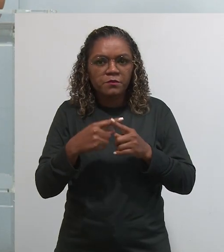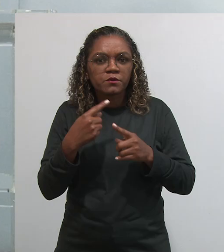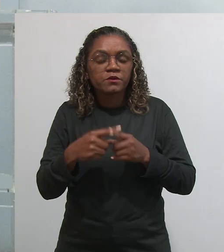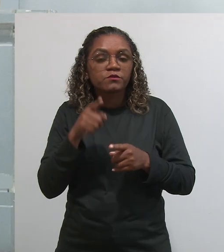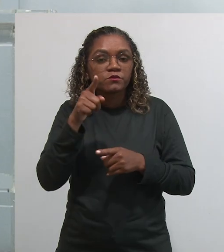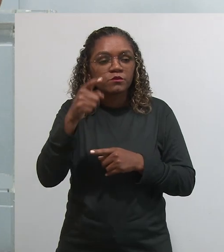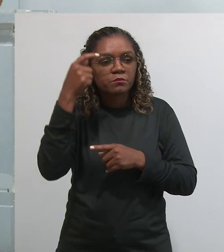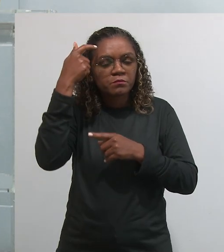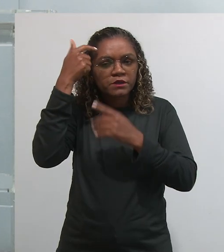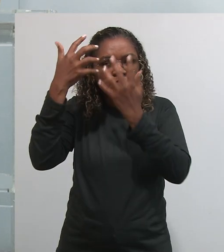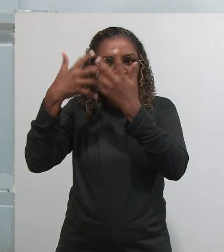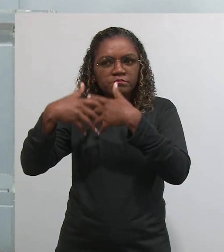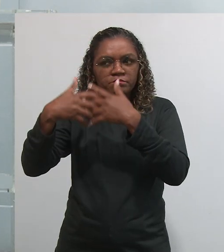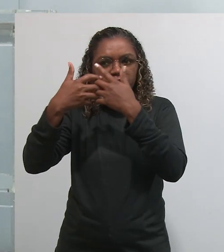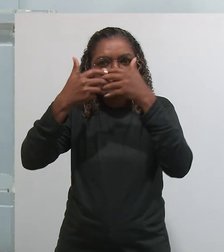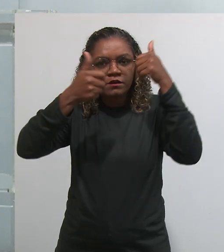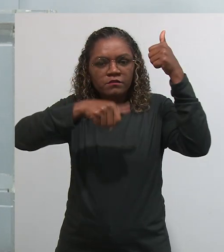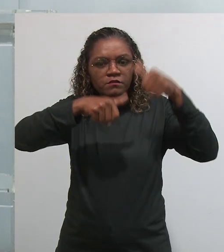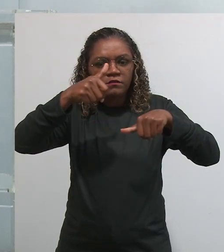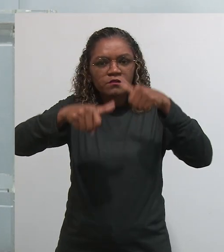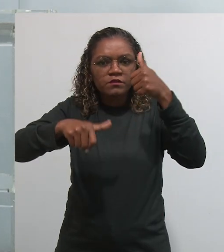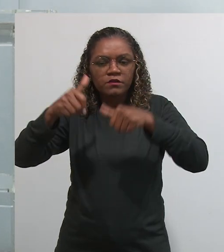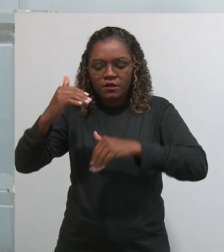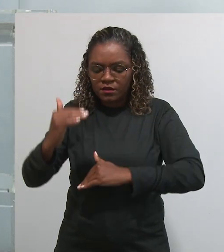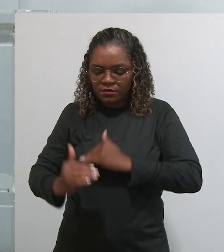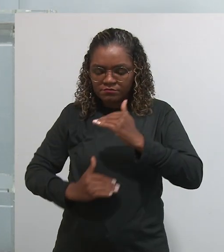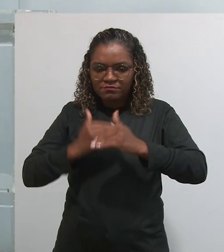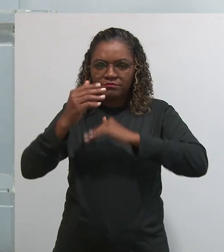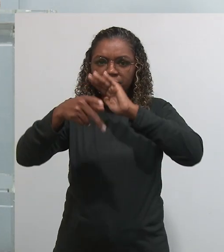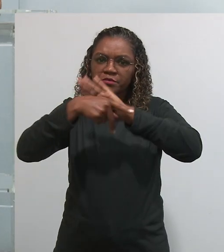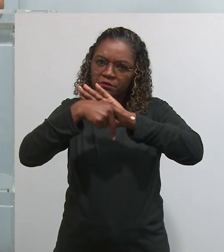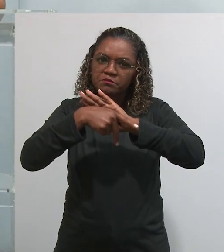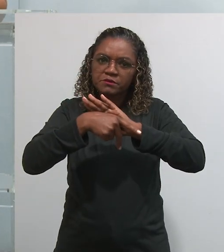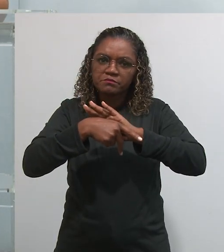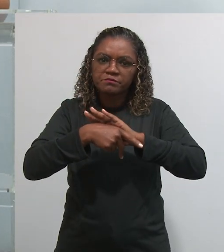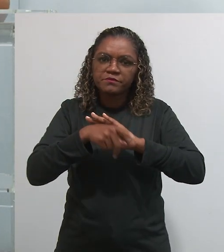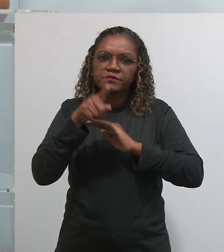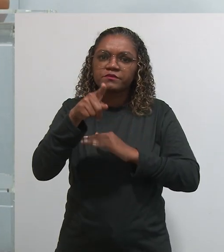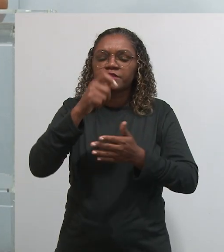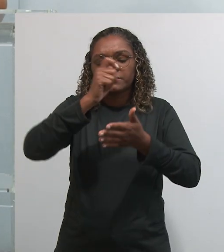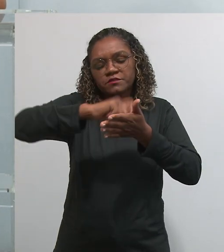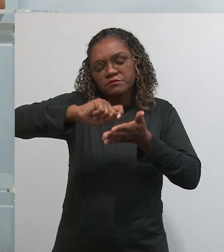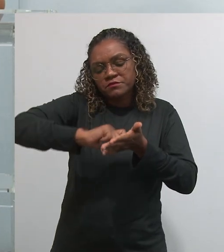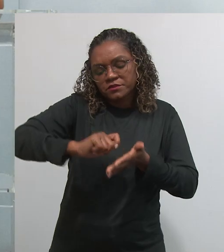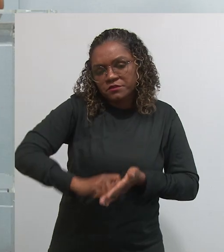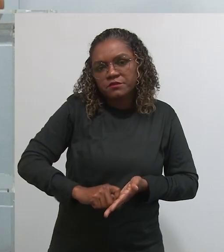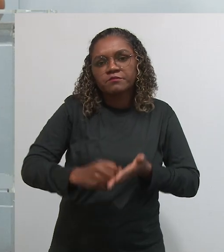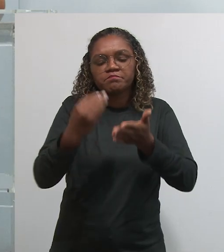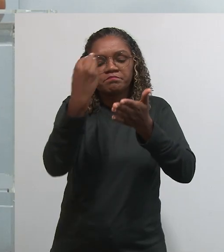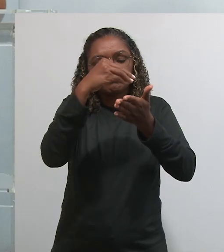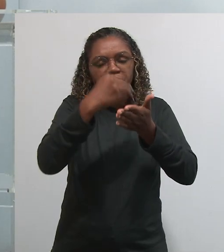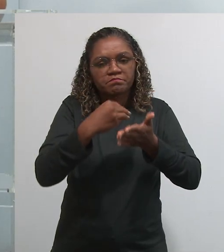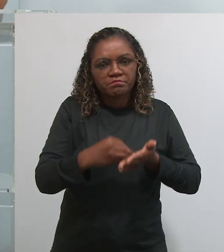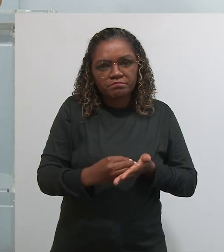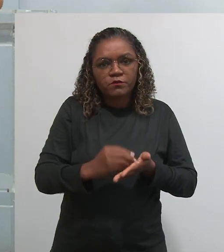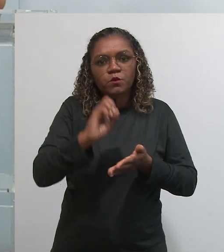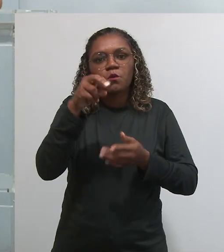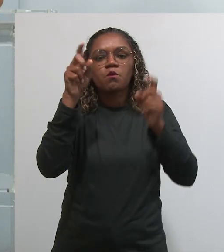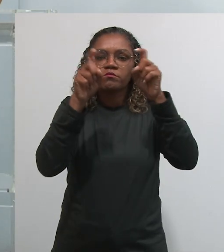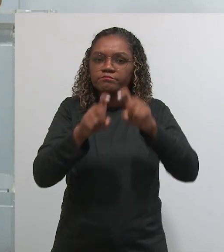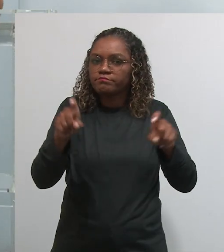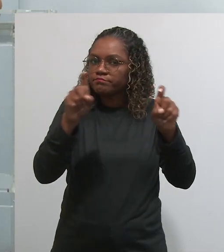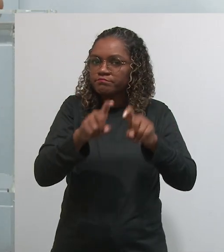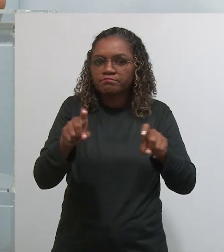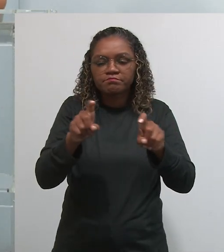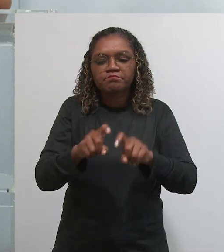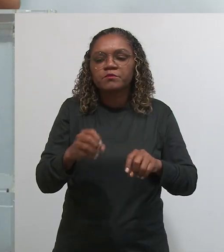nesses momentos que a gente começa a avaliar a nossa evolução mesmo. Então, é escrever, botar no papel ou